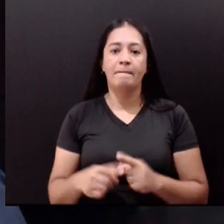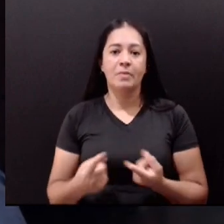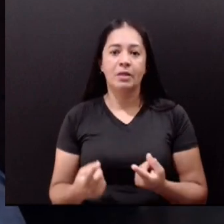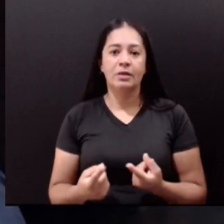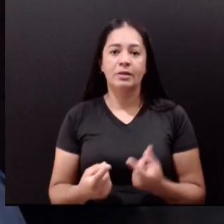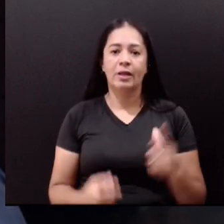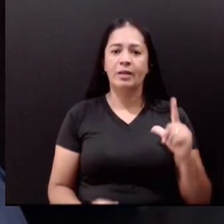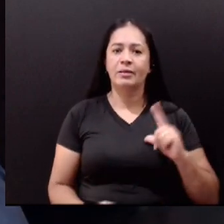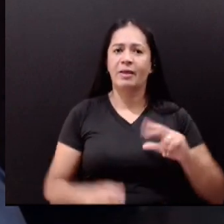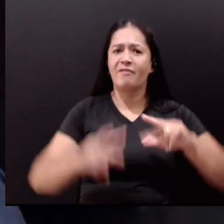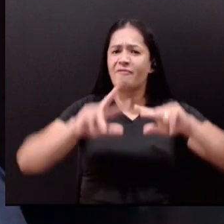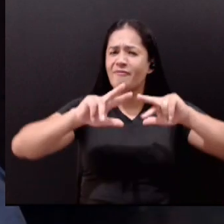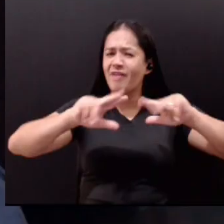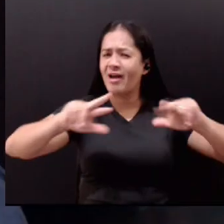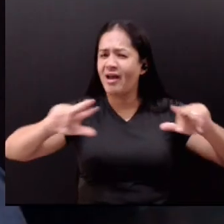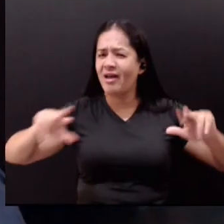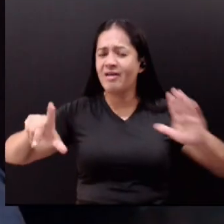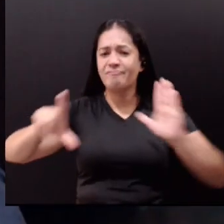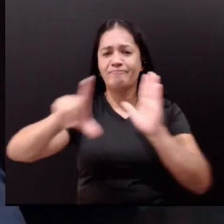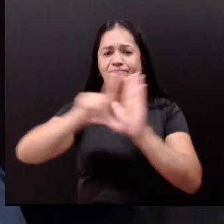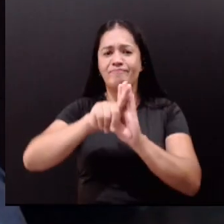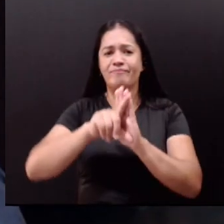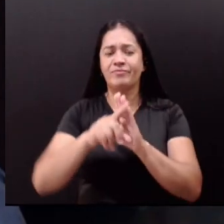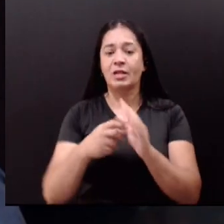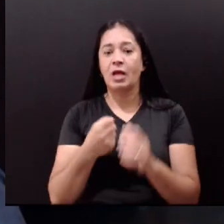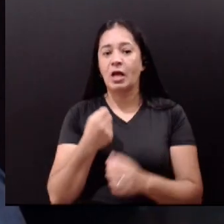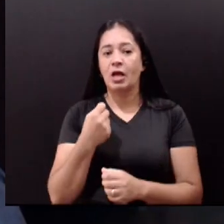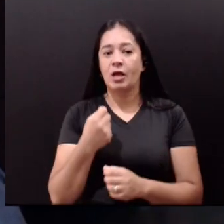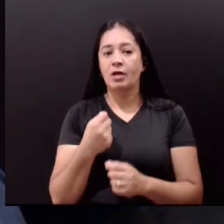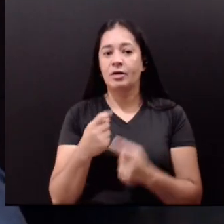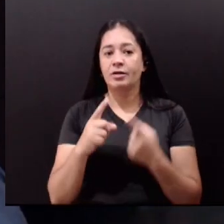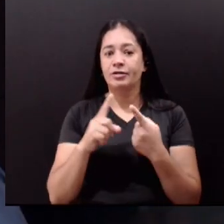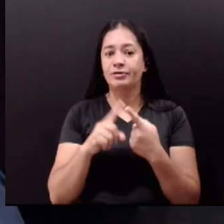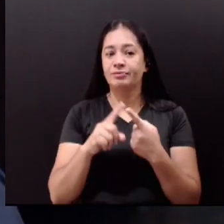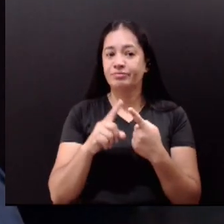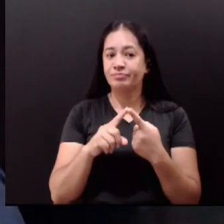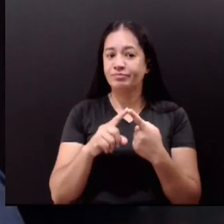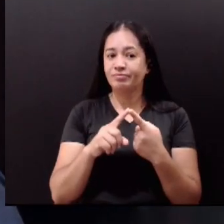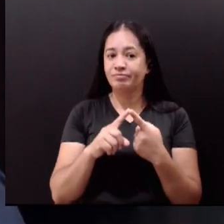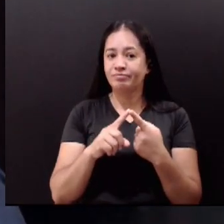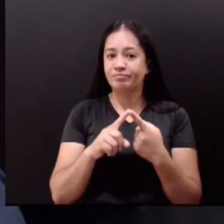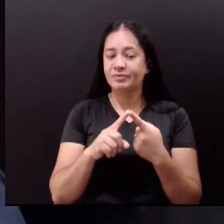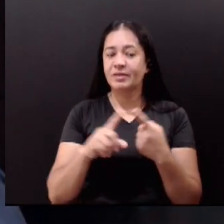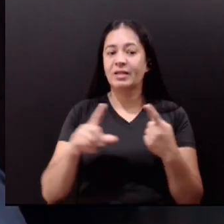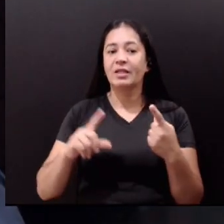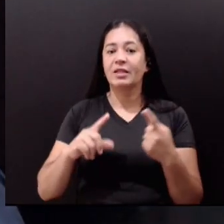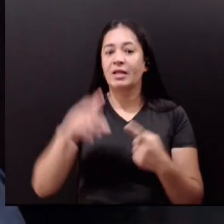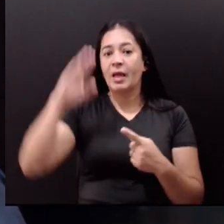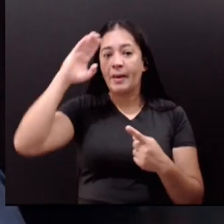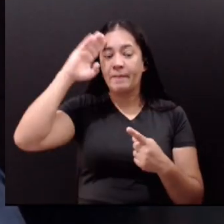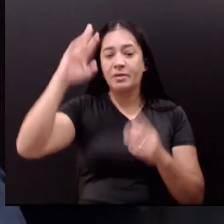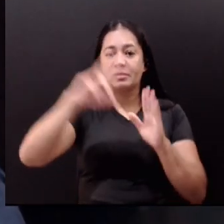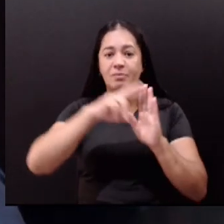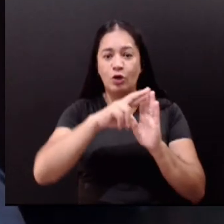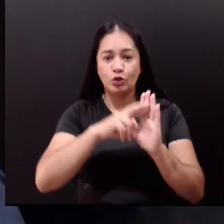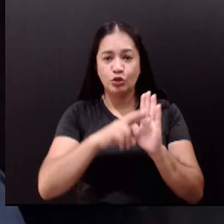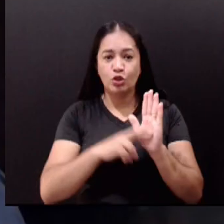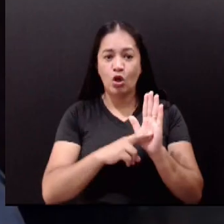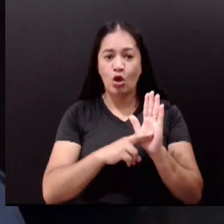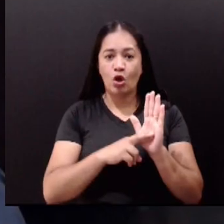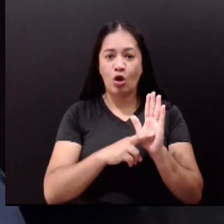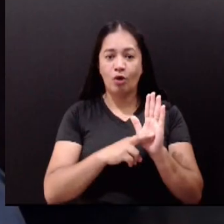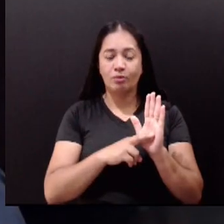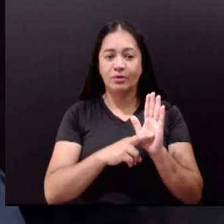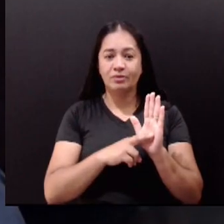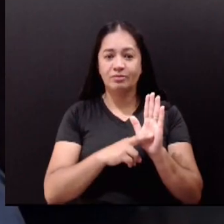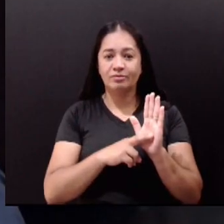aqui rapidamente Hum. só o Marco Civil da Internet, né, que é a principal norma que diz sobre as responsabilidades das